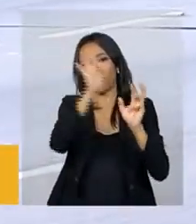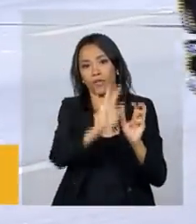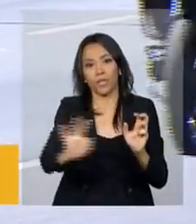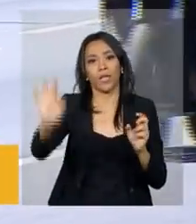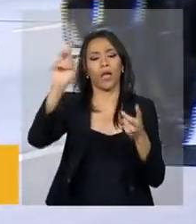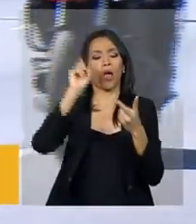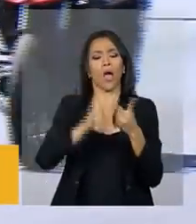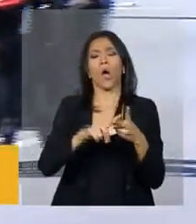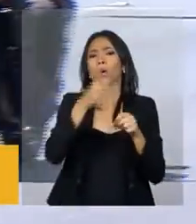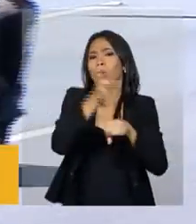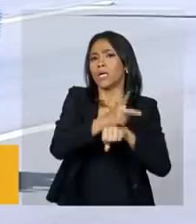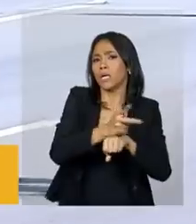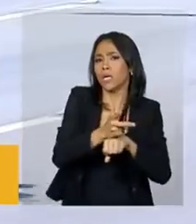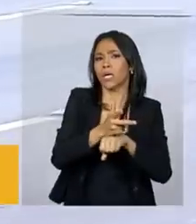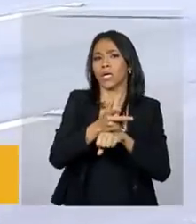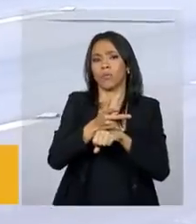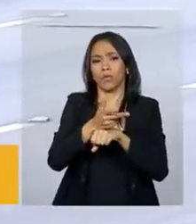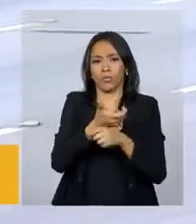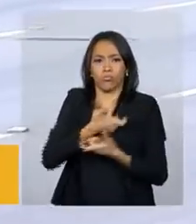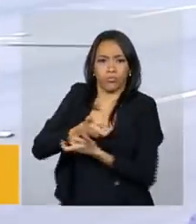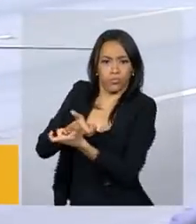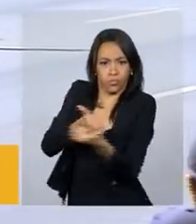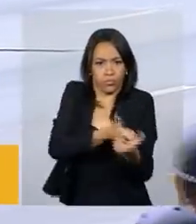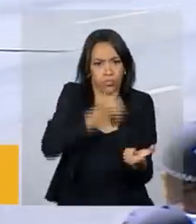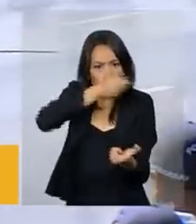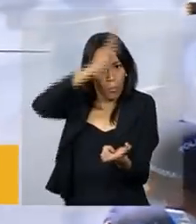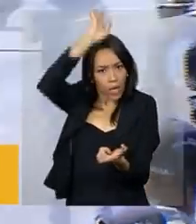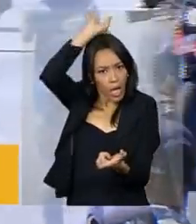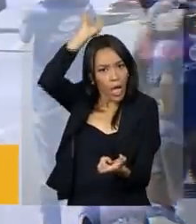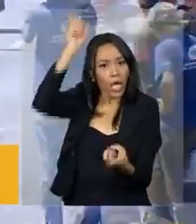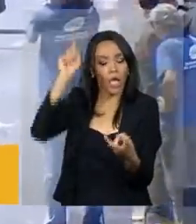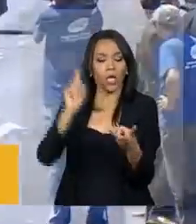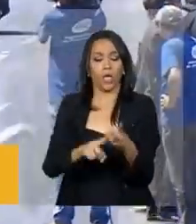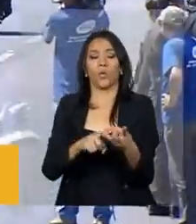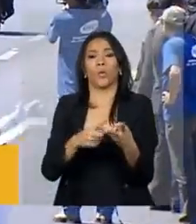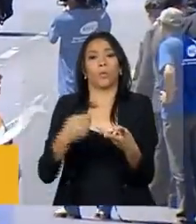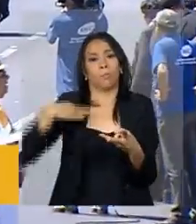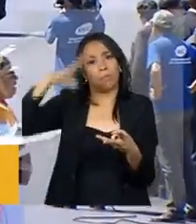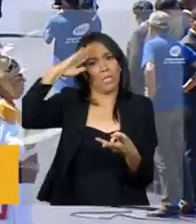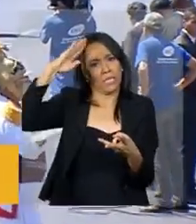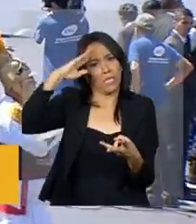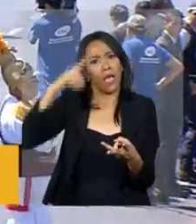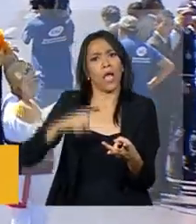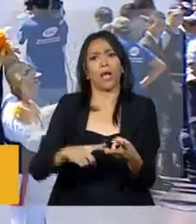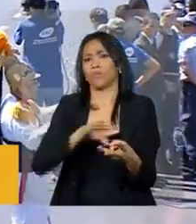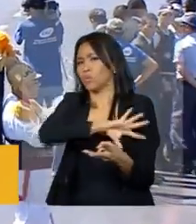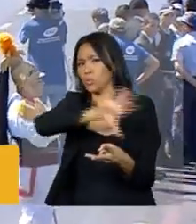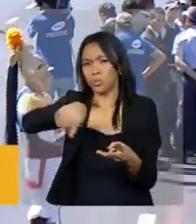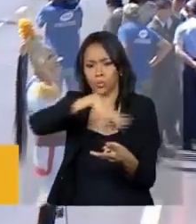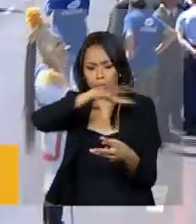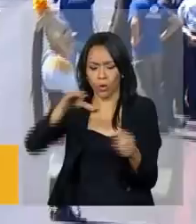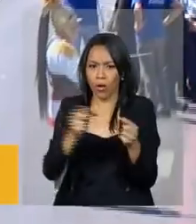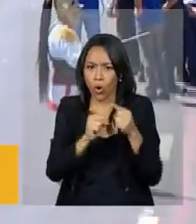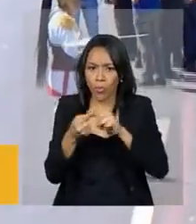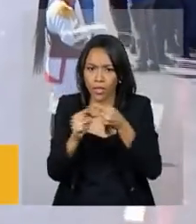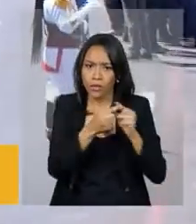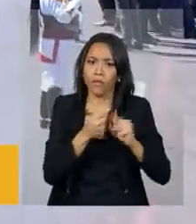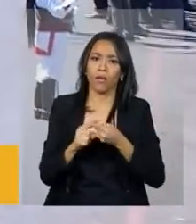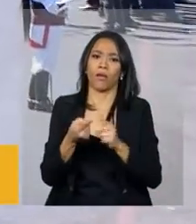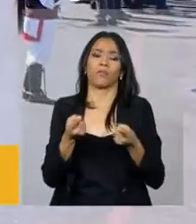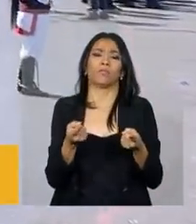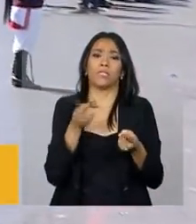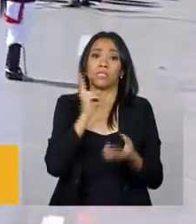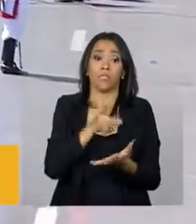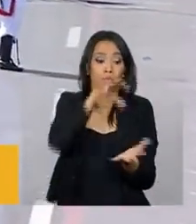Corpos de Bombeiros, a Polícia Militar, câmeras do Exército, tudo integrado, participo. E tem, em cada posto de